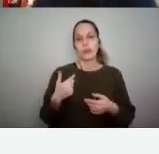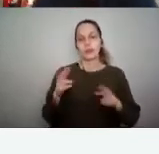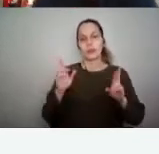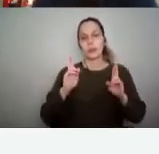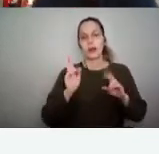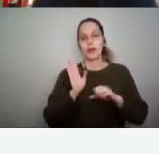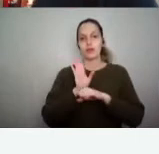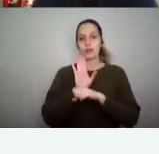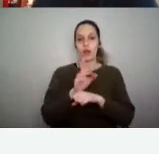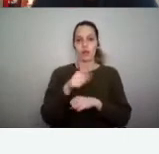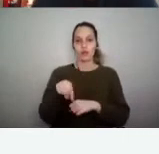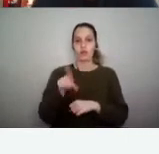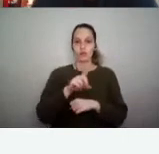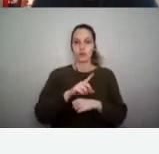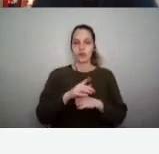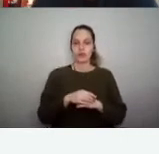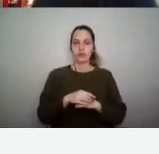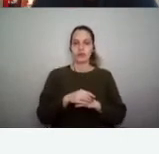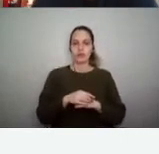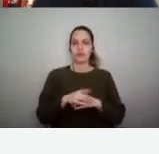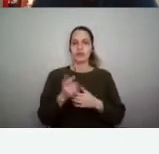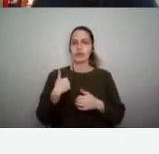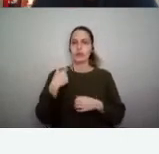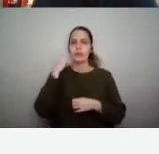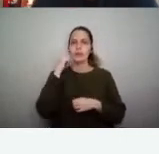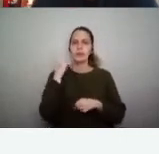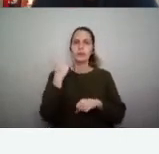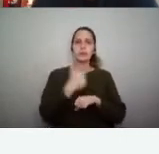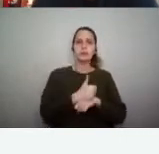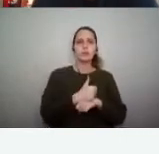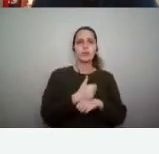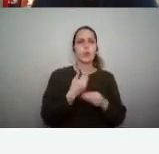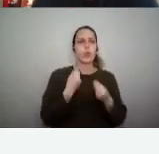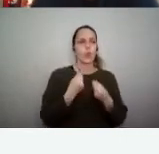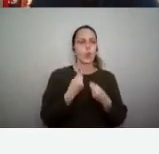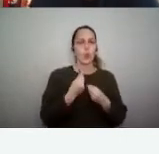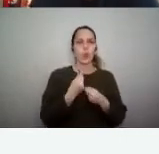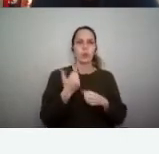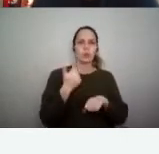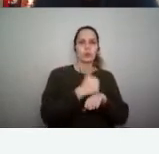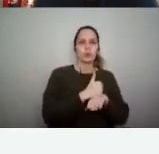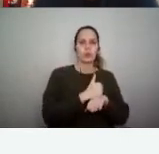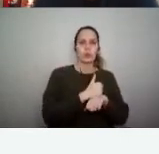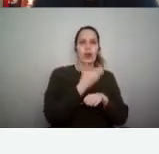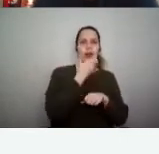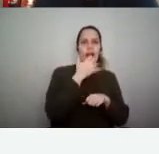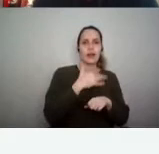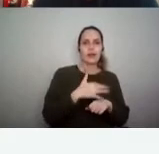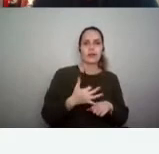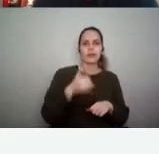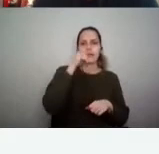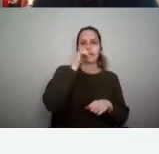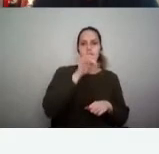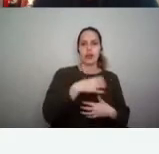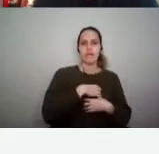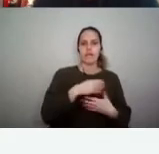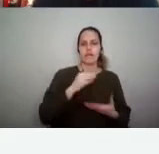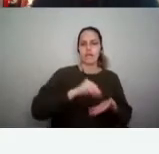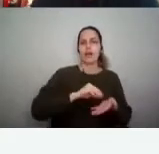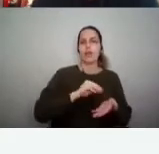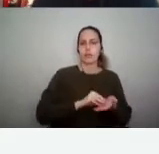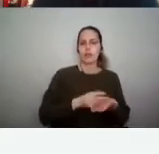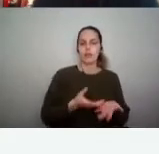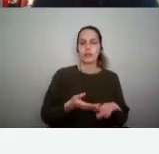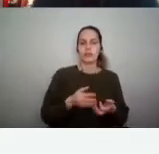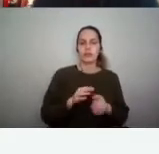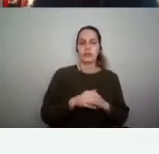Então, eu pensei, eu tenho que suprir essa lacuna, esse encontro com essa criança. Para mim, sempre foi muito importante jogar com a criança para poder se encontrar com ela